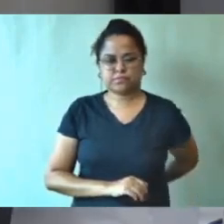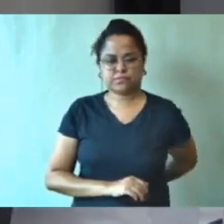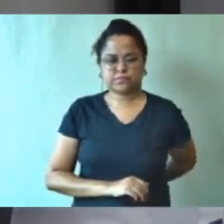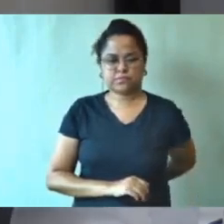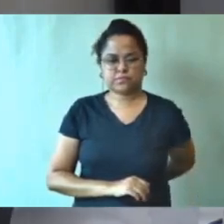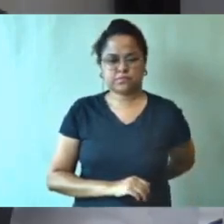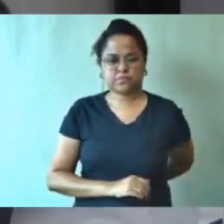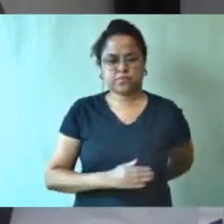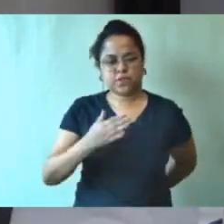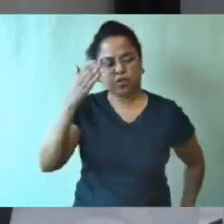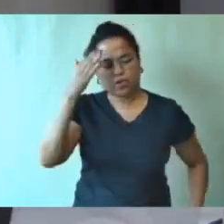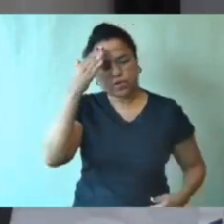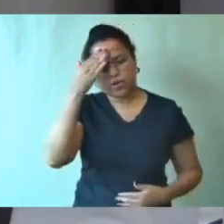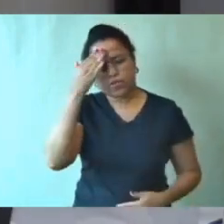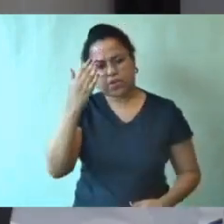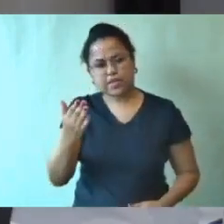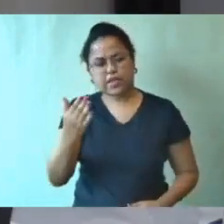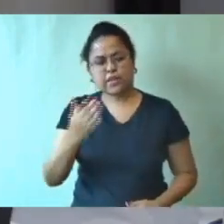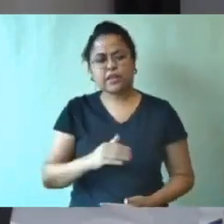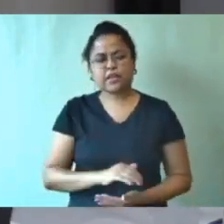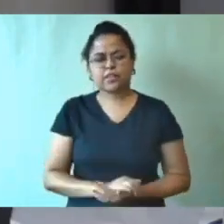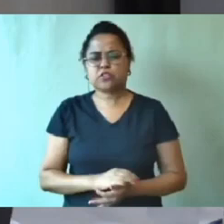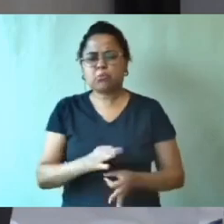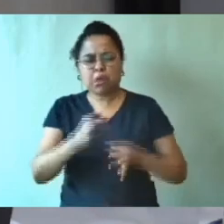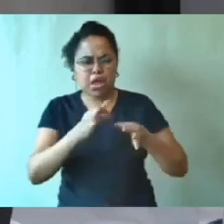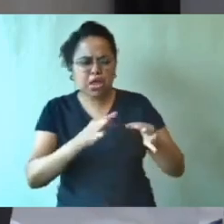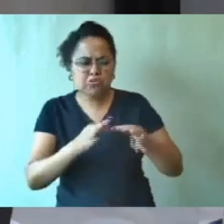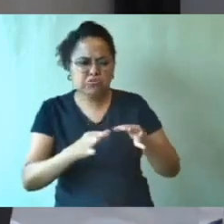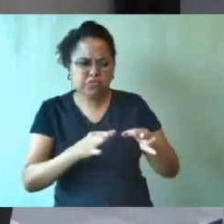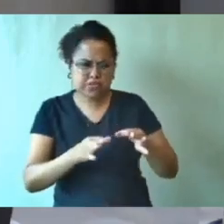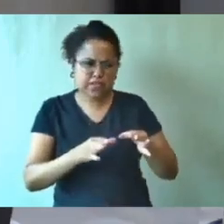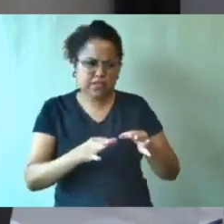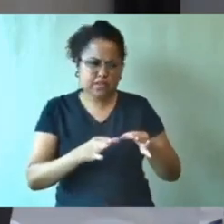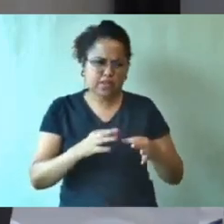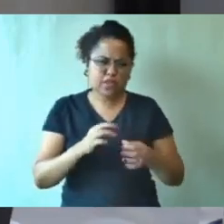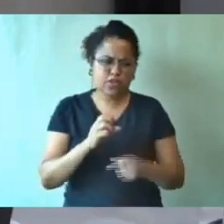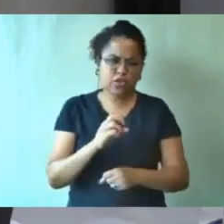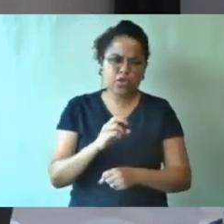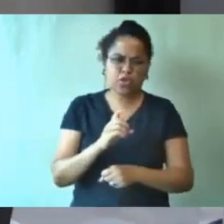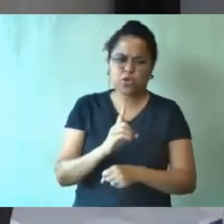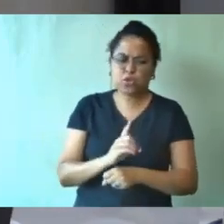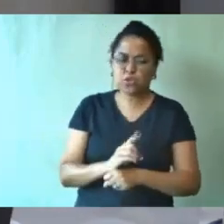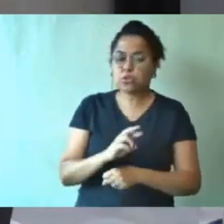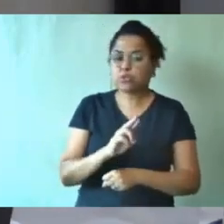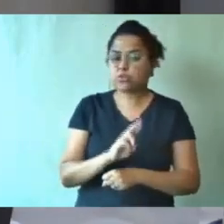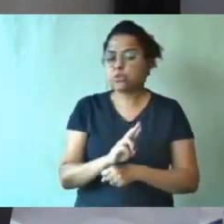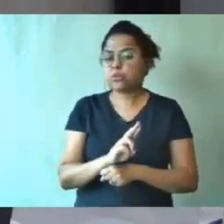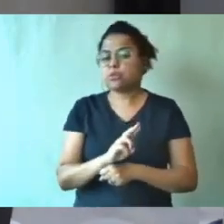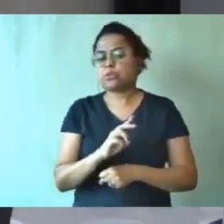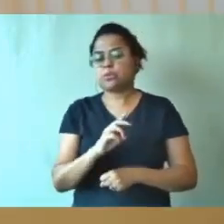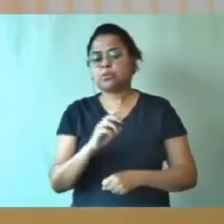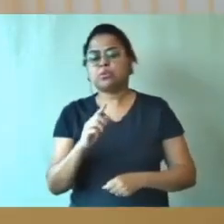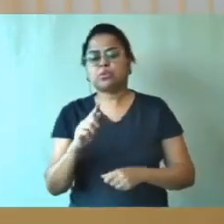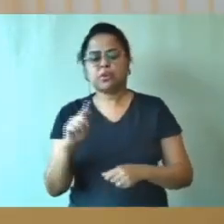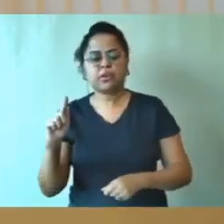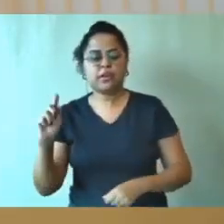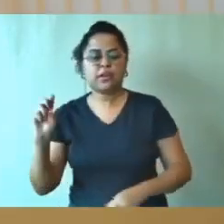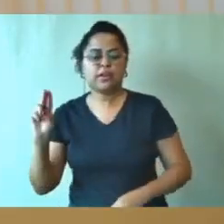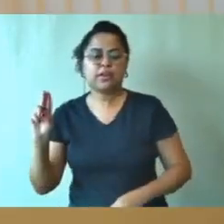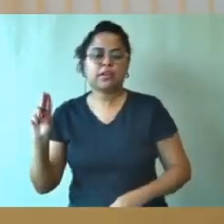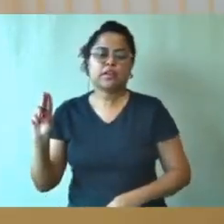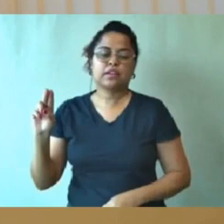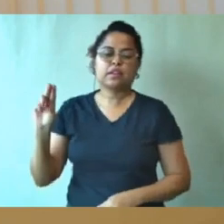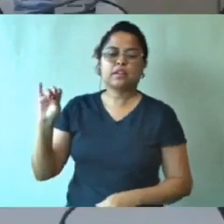Obrigado, então, só para a gente acabar de ajustar, doutor Guilherme, o senhor vai assessorar o depoente, certo?